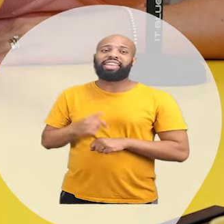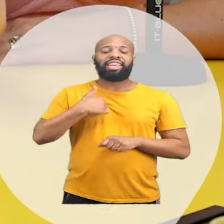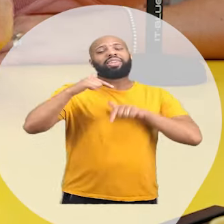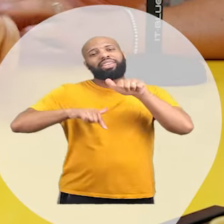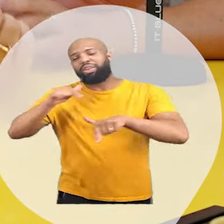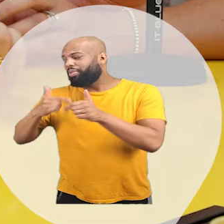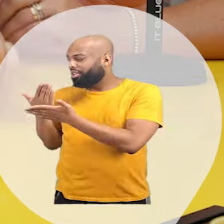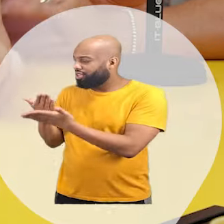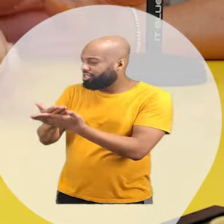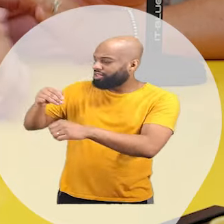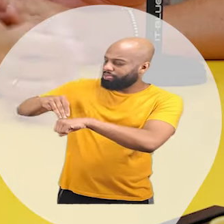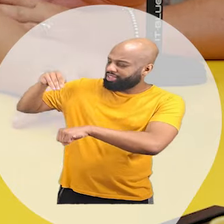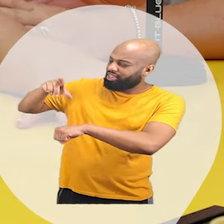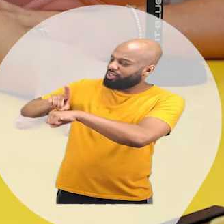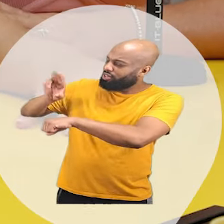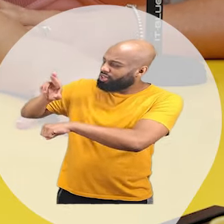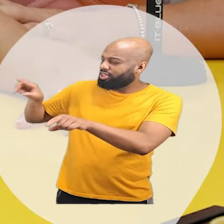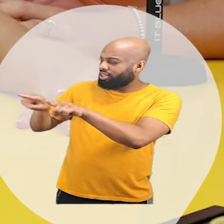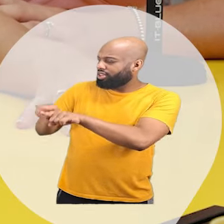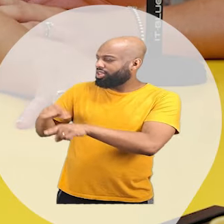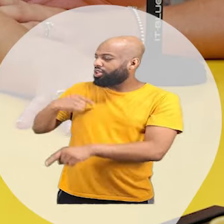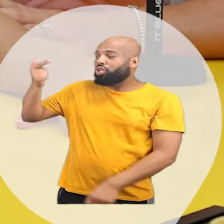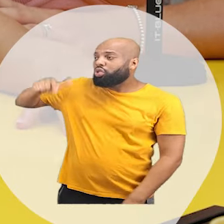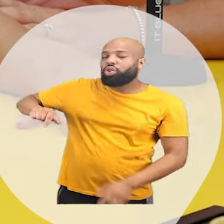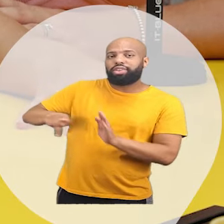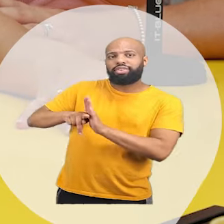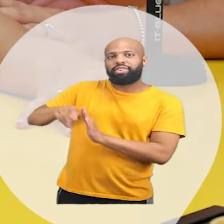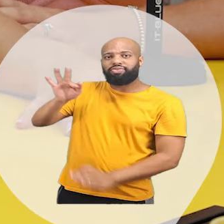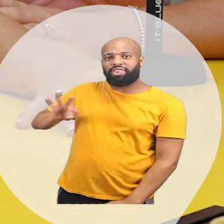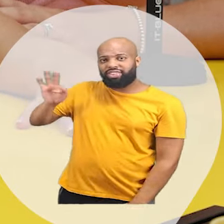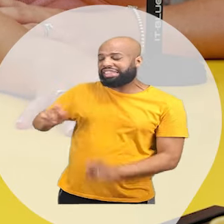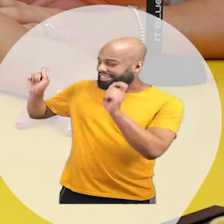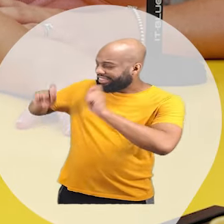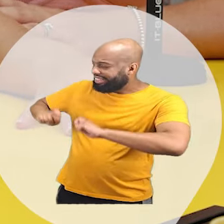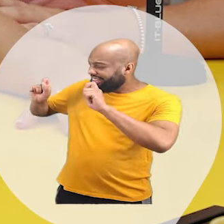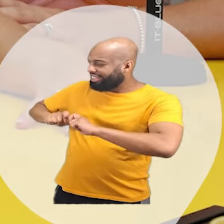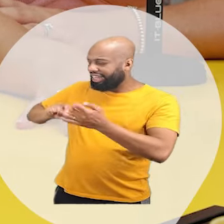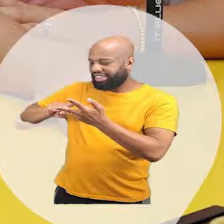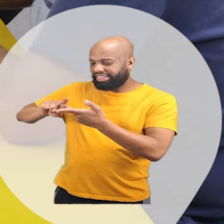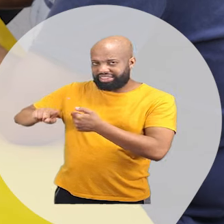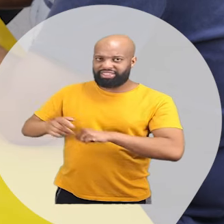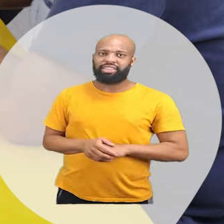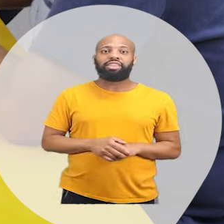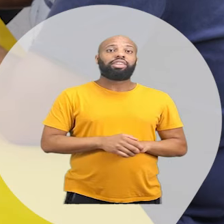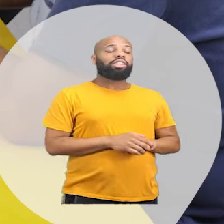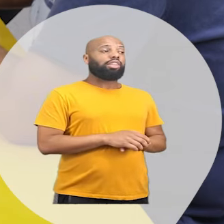eu trabalho eu estudei fiz mestrado fiz o doutorado eu tô agora de novo na universidade dá tudo certo depois